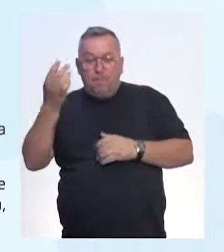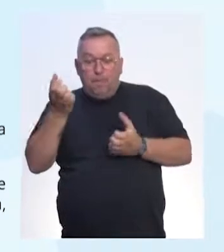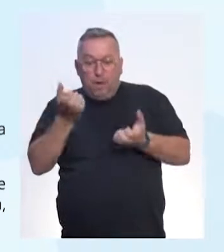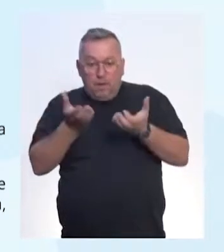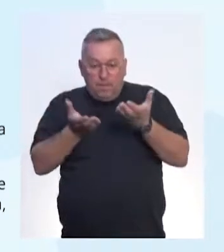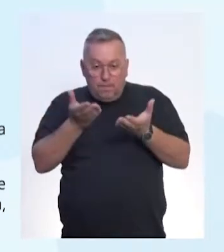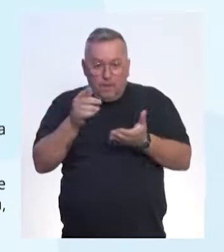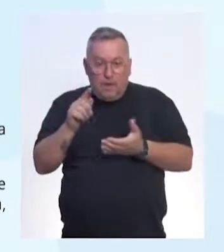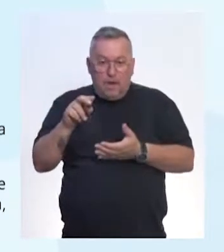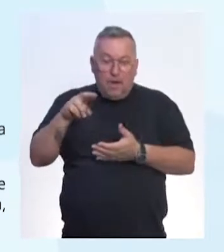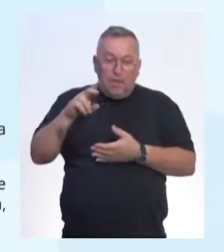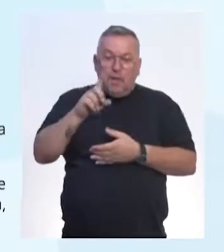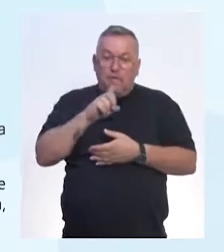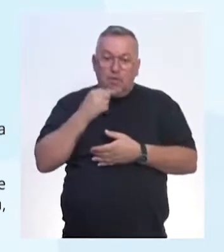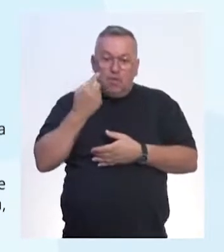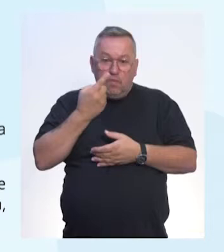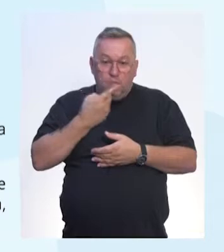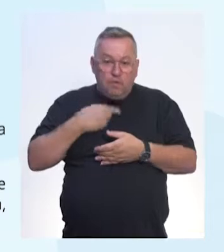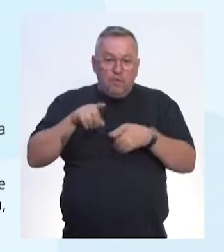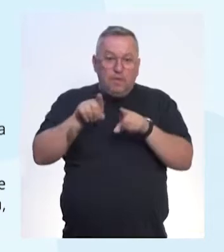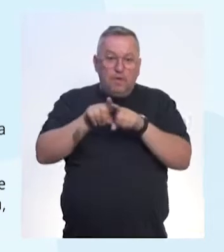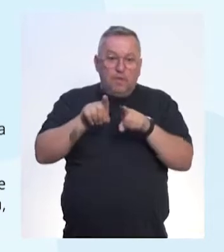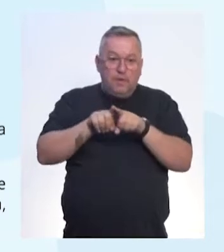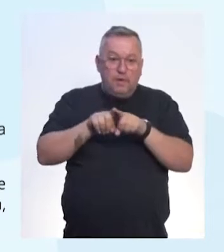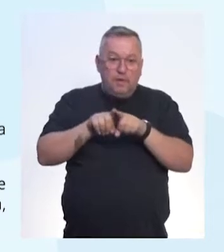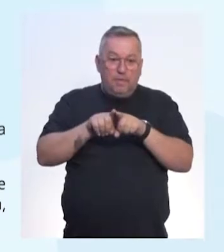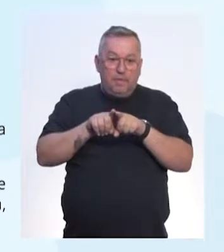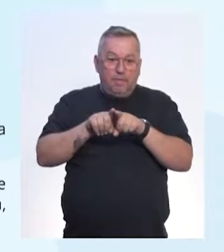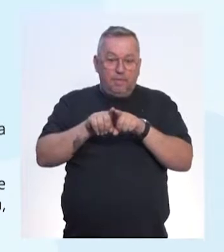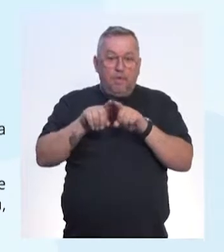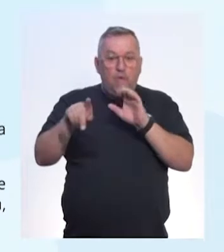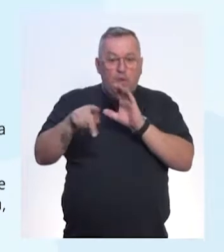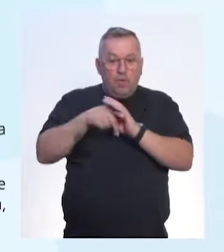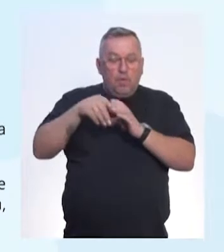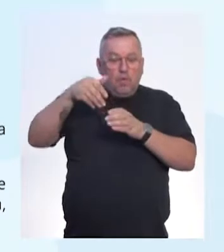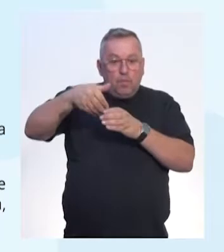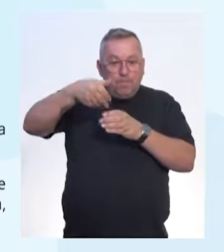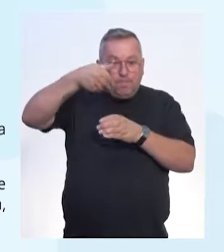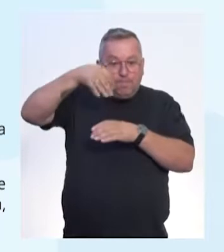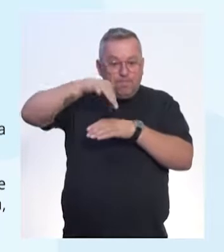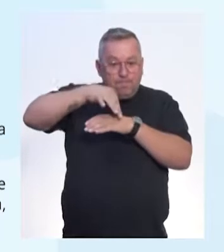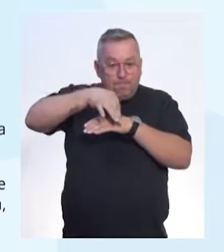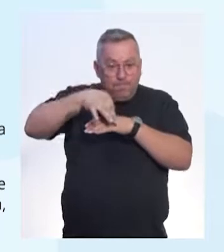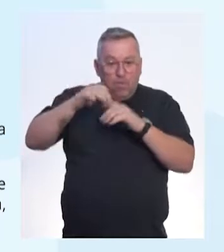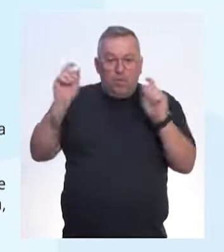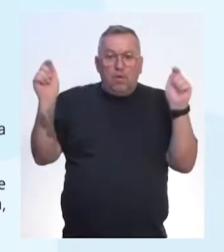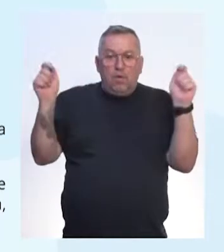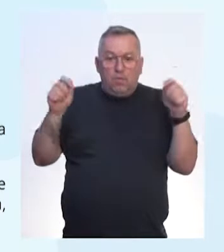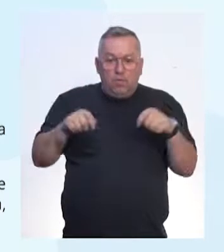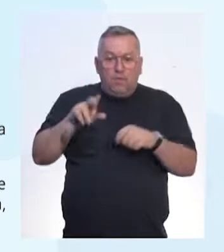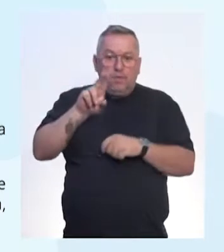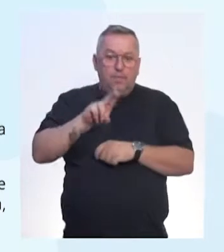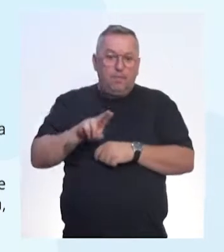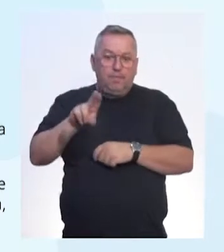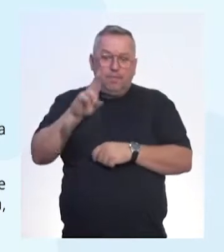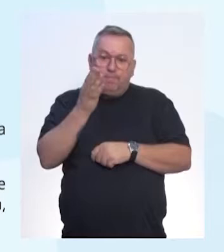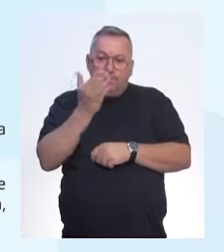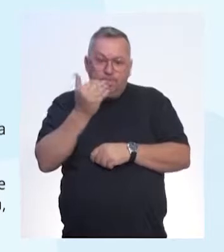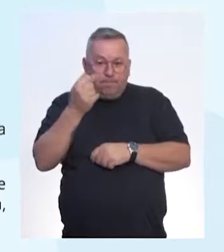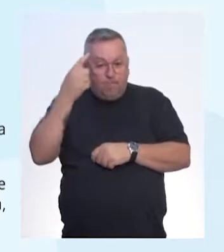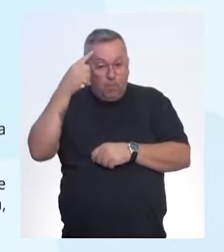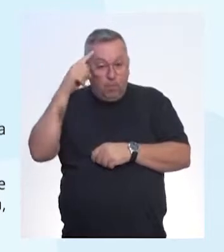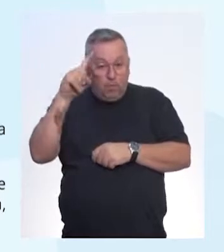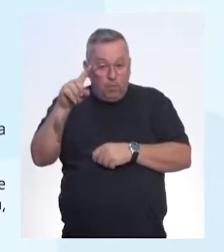de sorvete cremoso e em unidades de iogurte de morango que podem ser consumidas em um